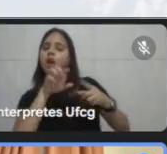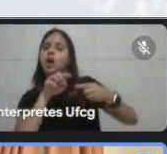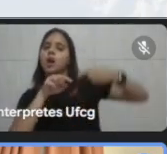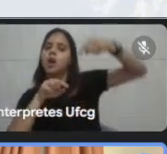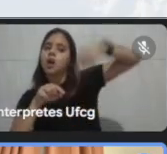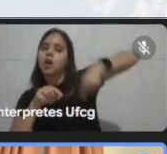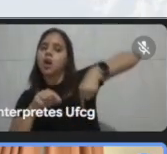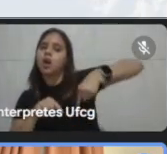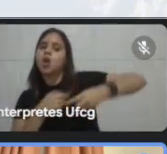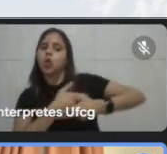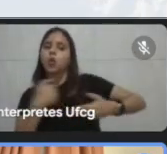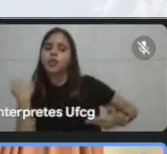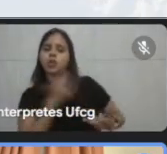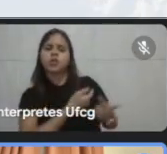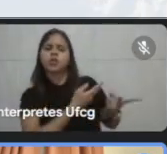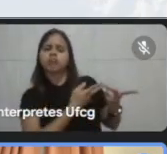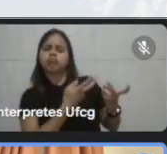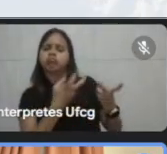observada.